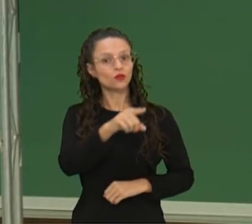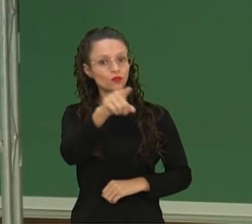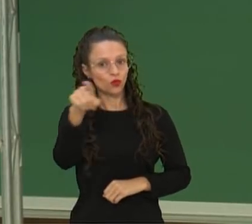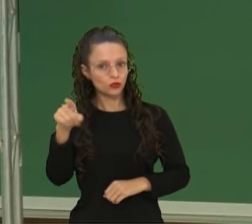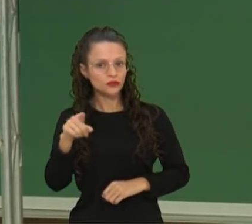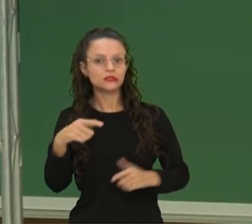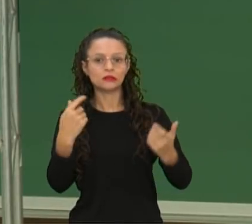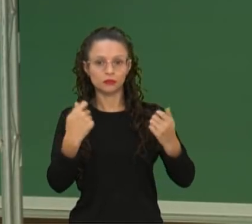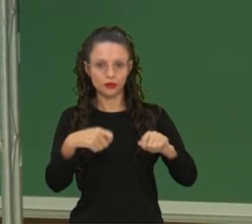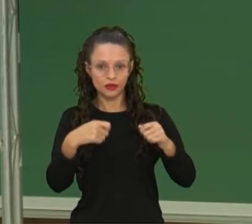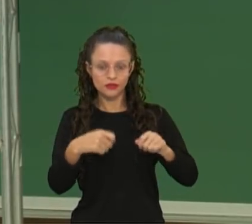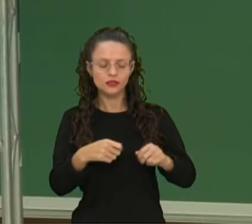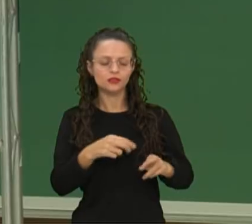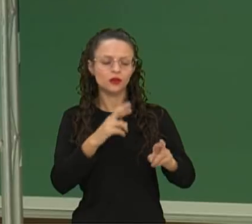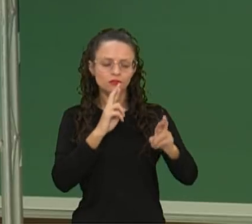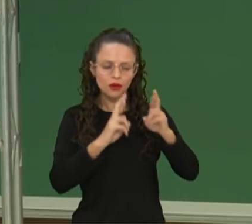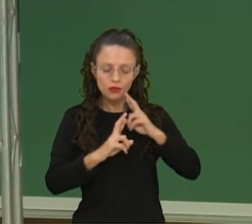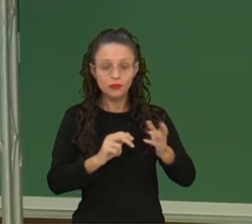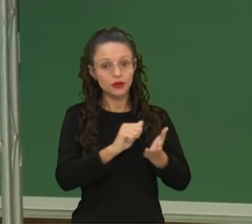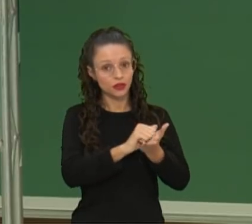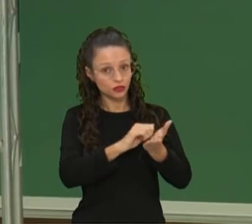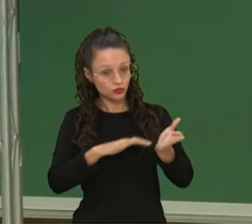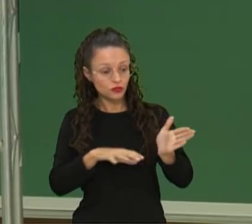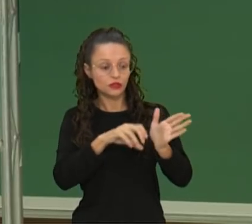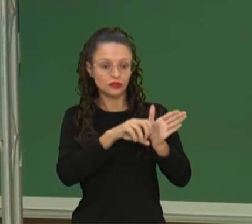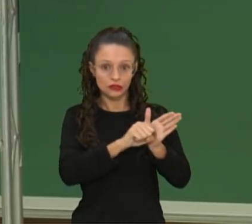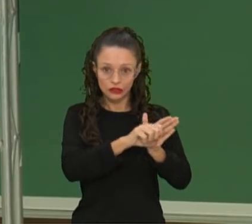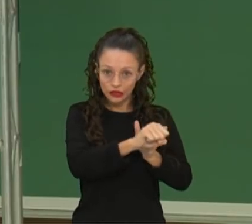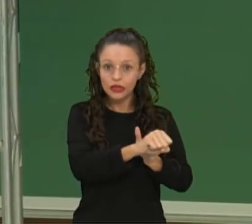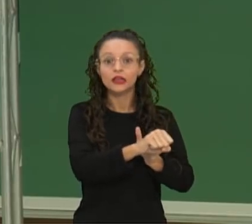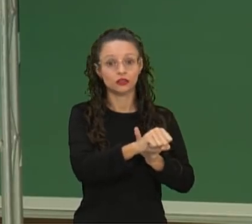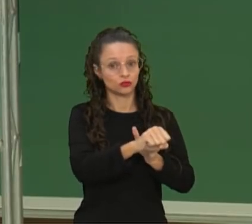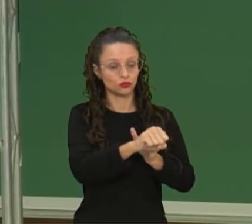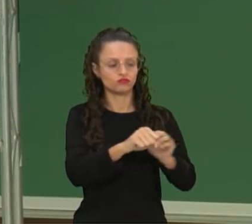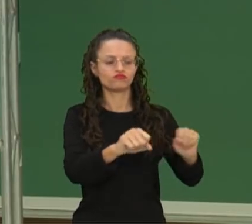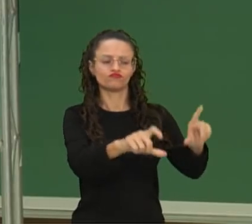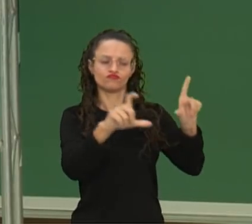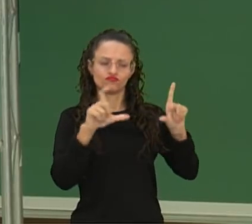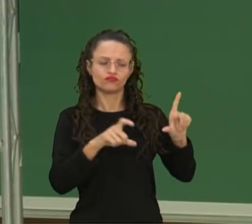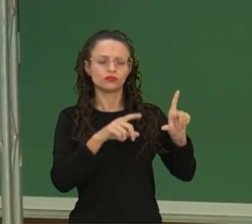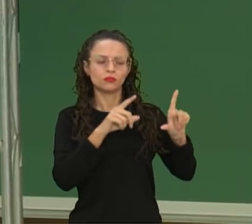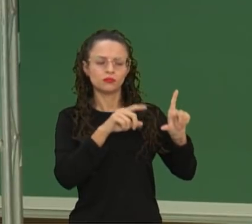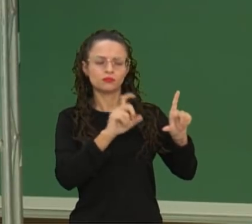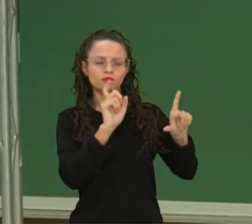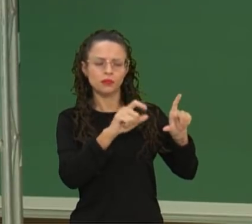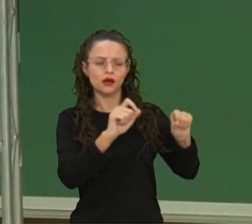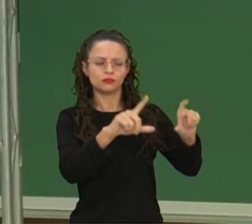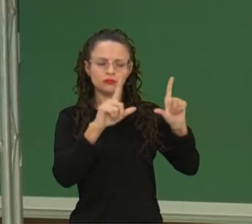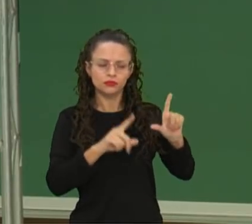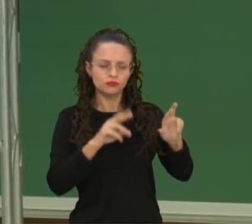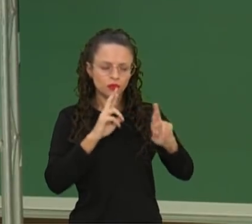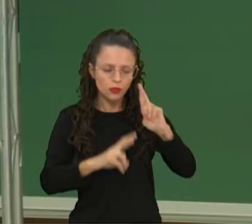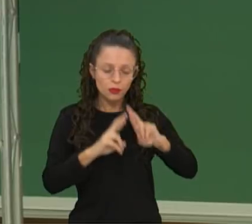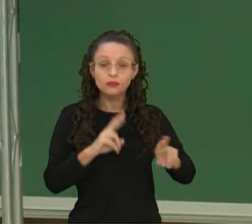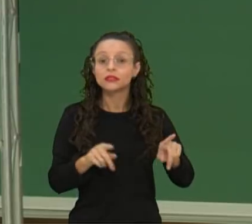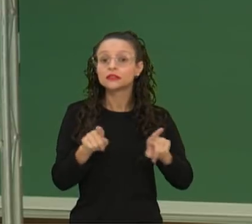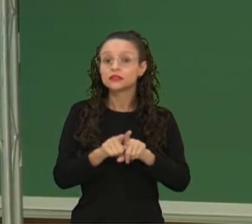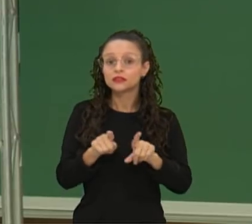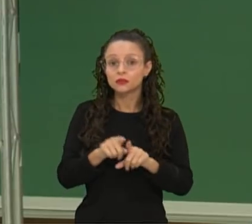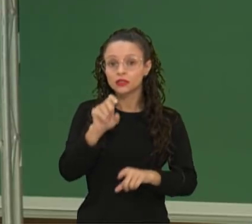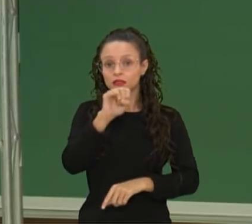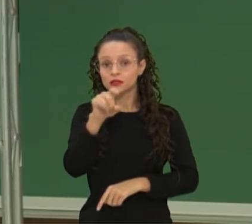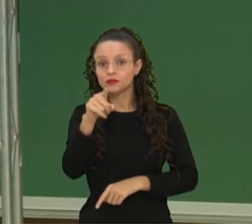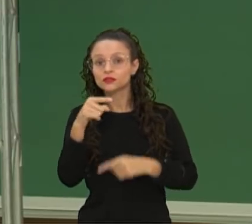atividades para realizarem, pelo Classroom. Também, se você tem a dúvida, você pode acessar o seu professor